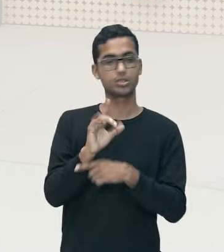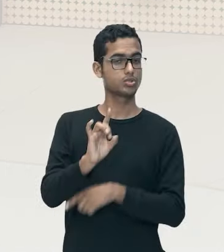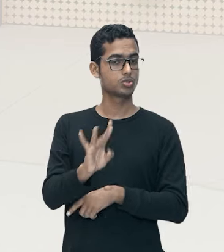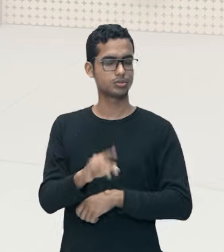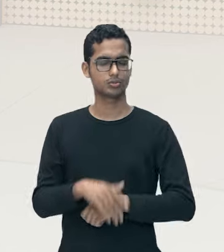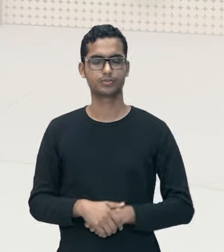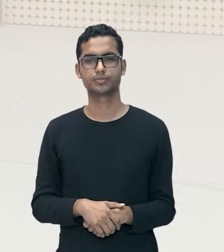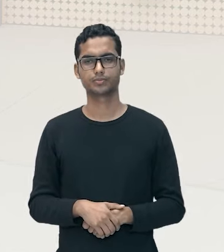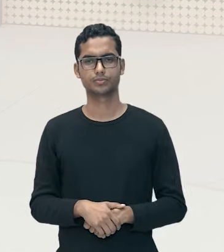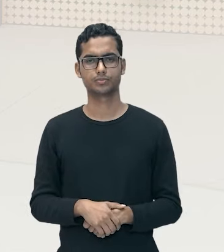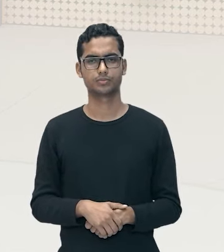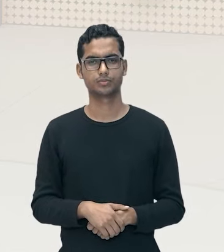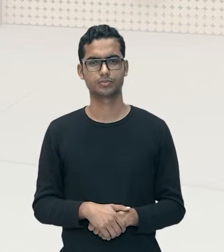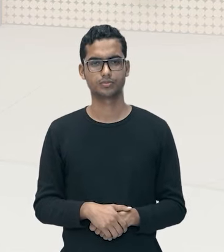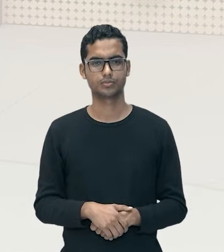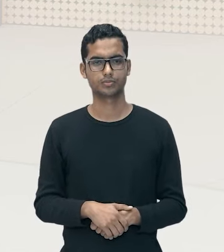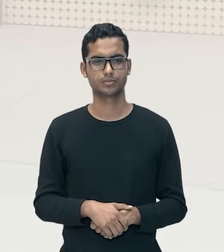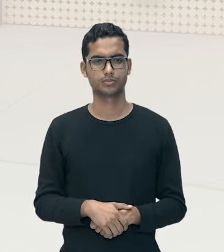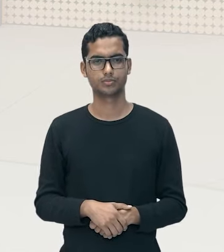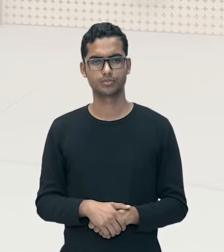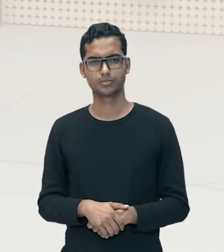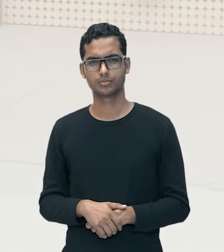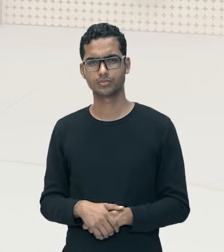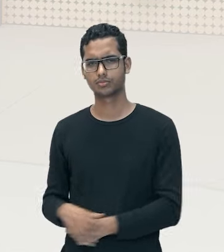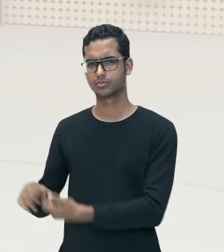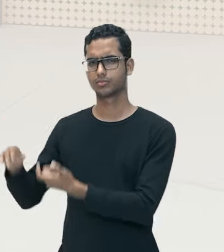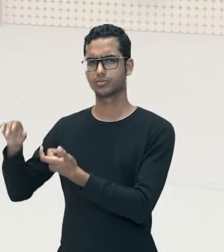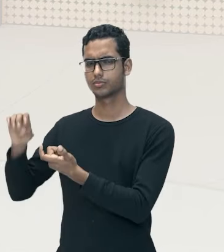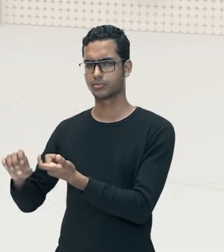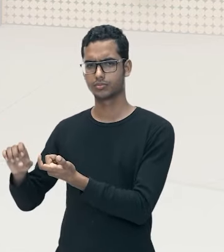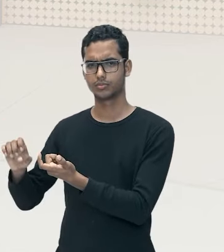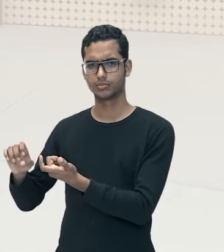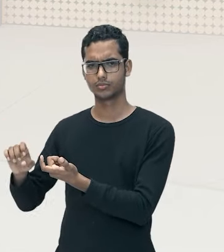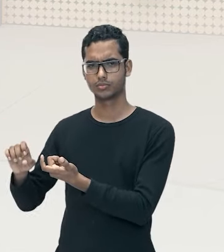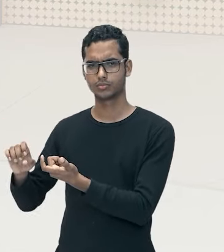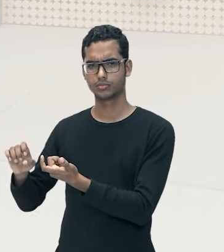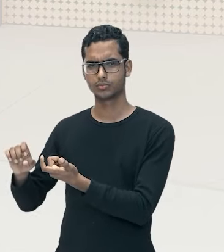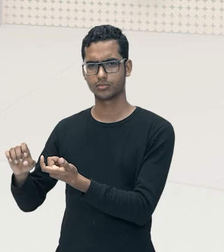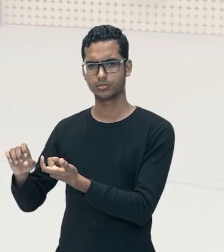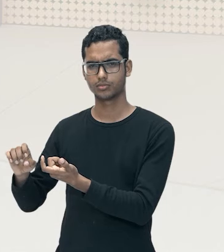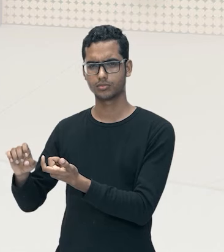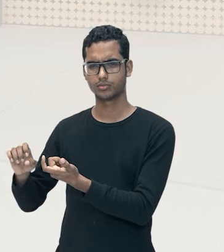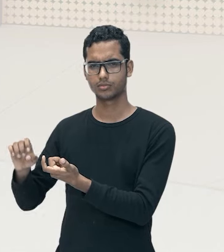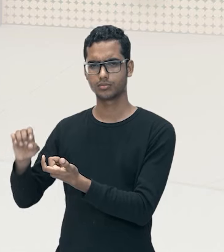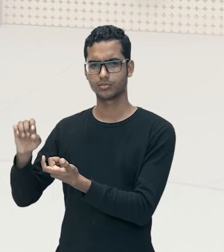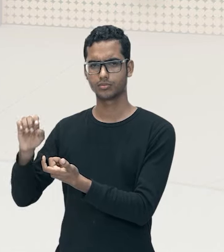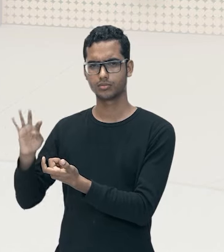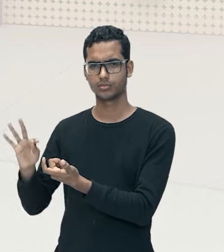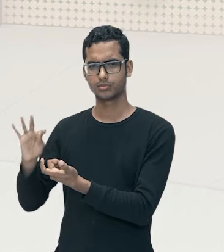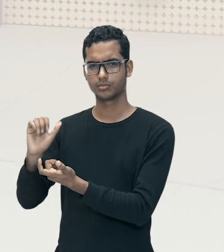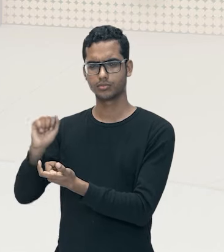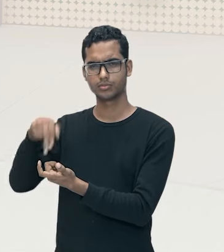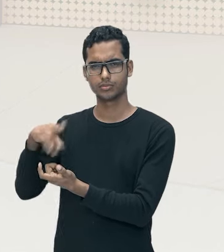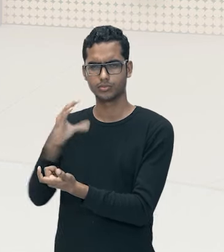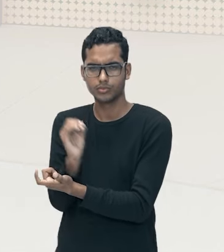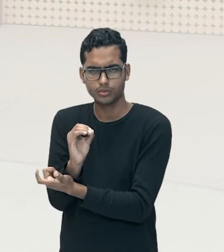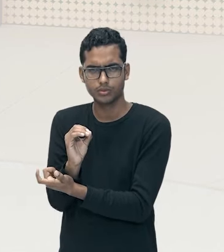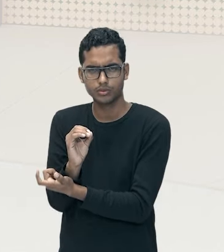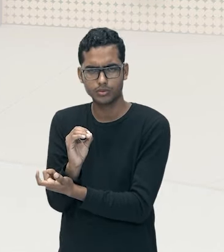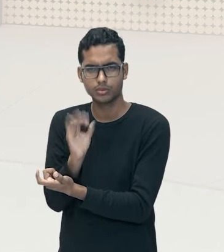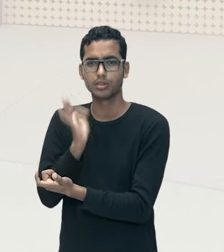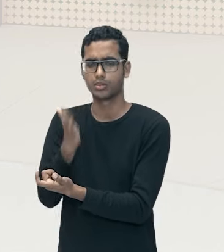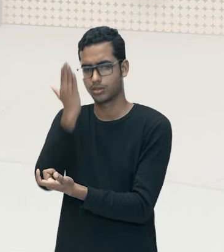hidrogênio é um alcano Por que que é um alcano porque só tem ligações Simples então já consigo caracterizar esse